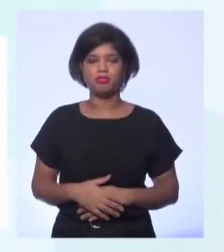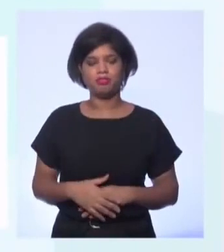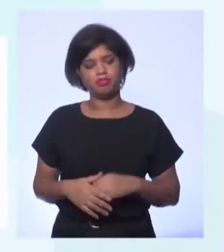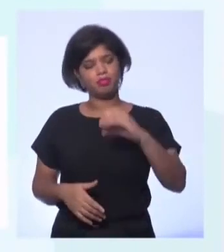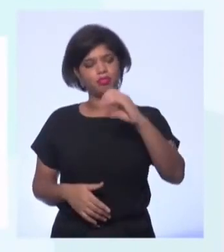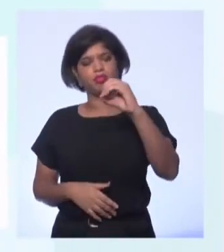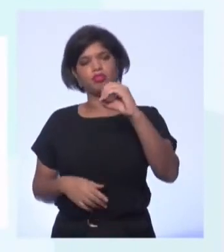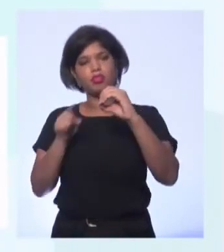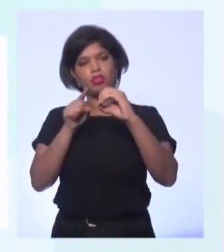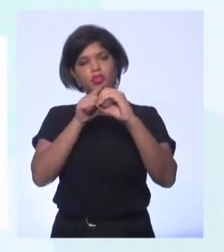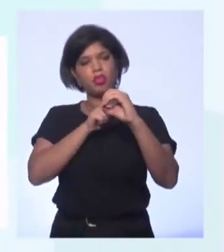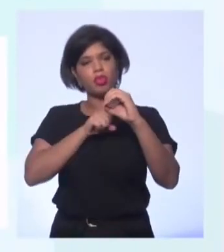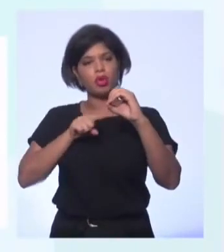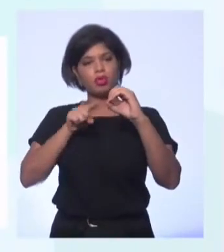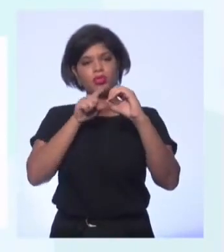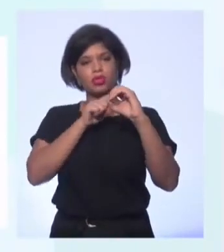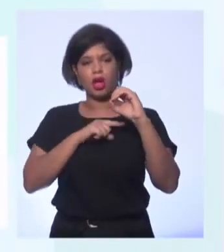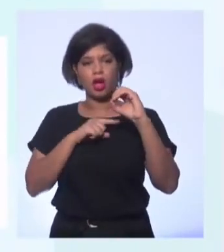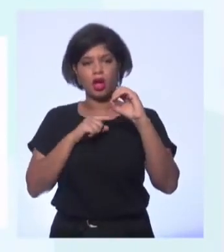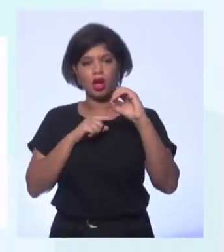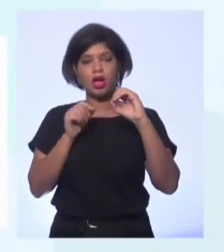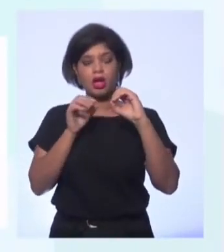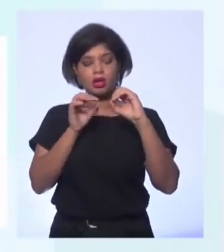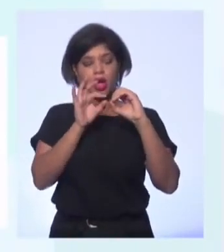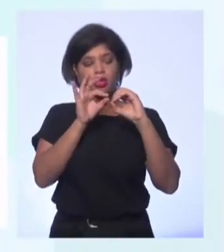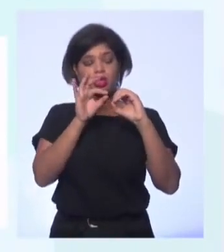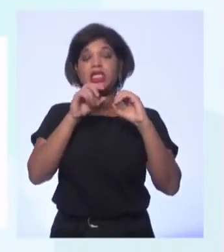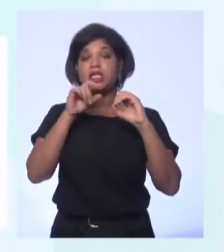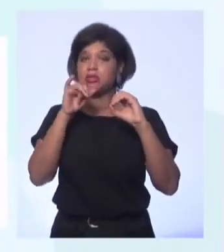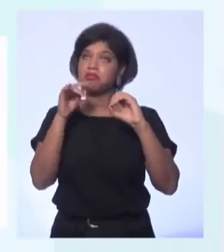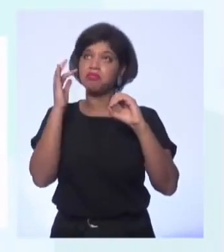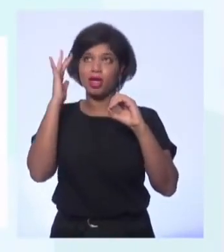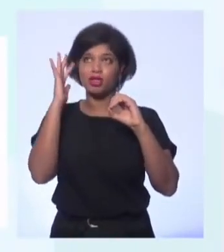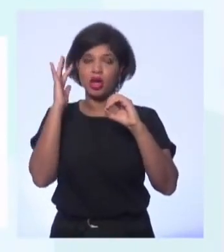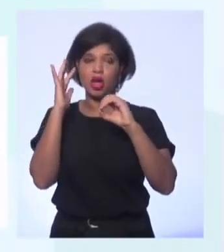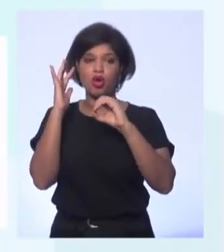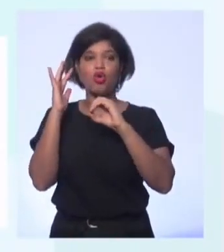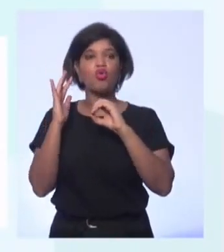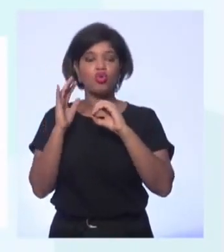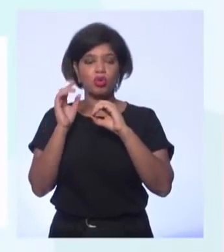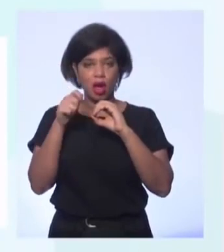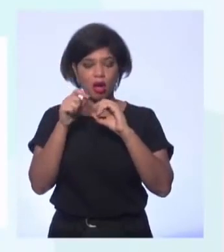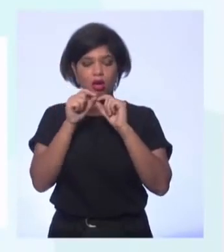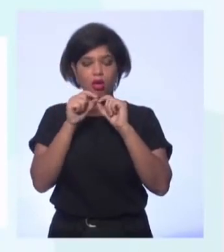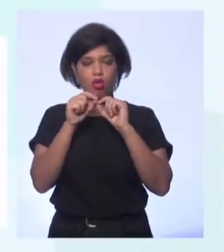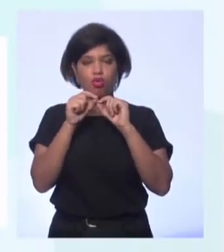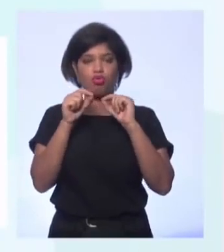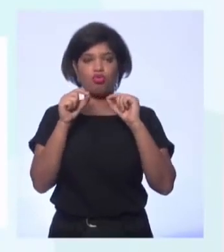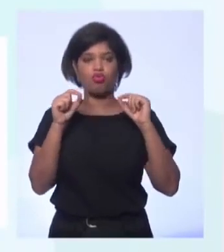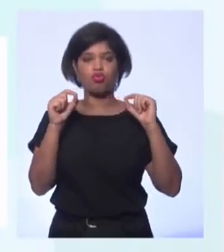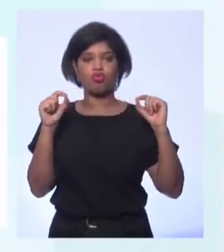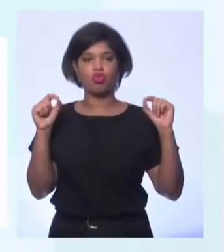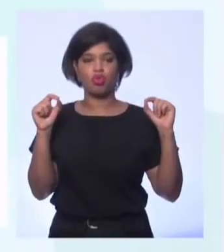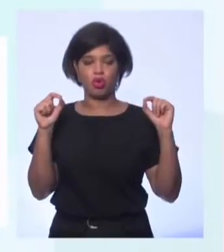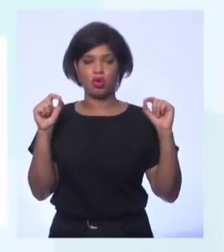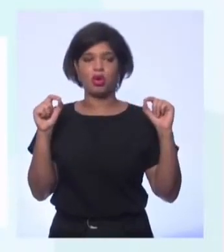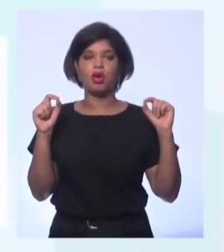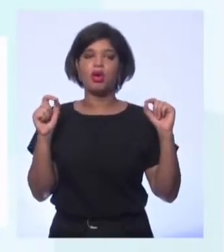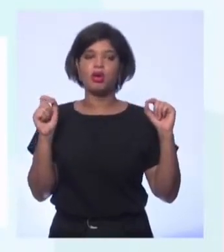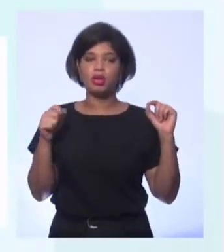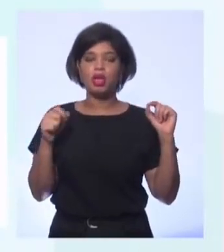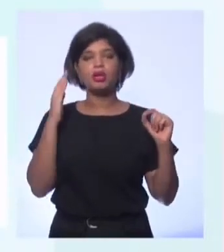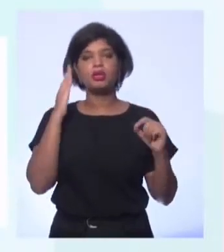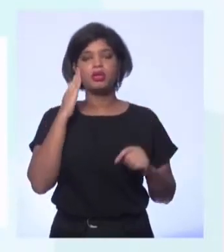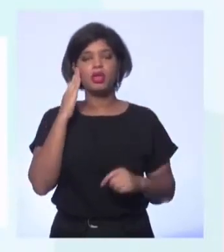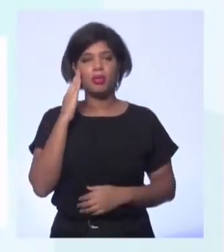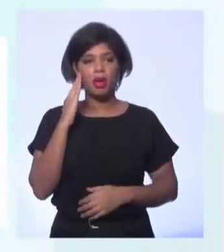estivesse pegando alguma coisa redonda, esticado e medisse esse contorno da circunferência, tudo bem? Isso é o comprimento da circunferência.